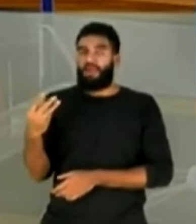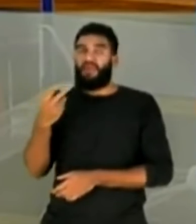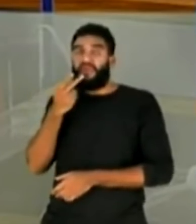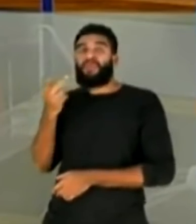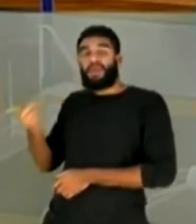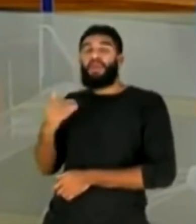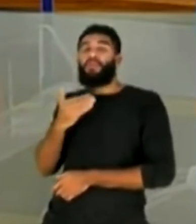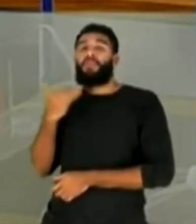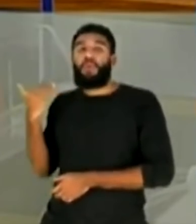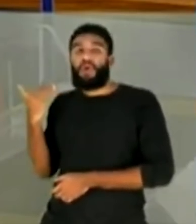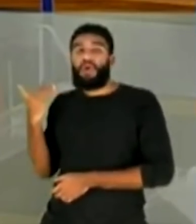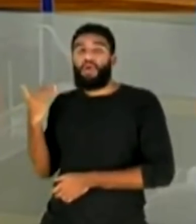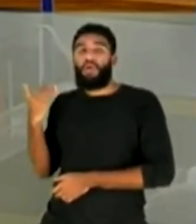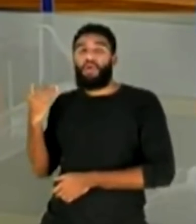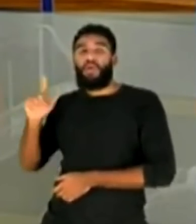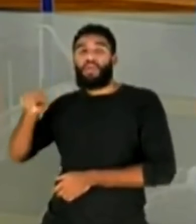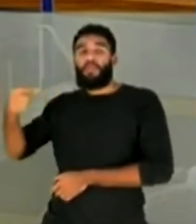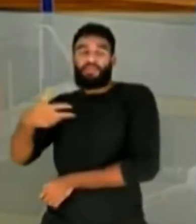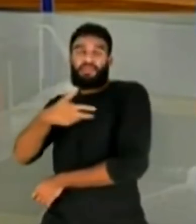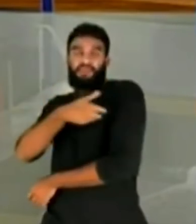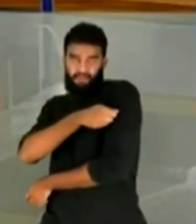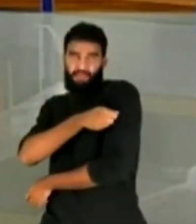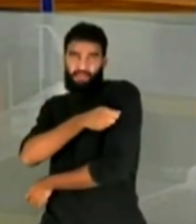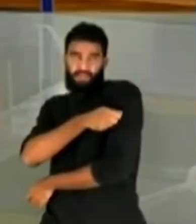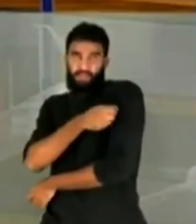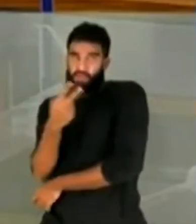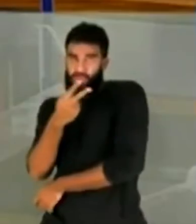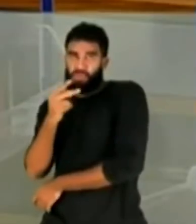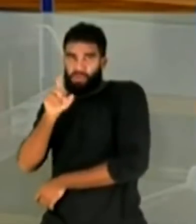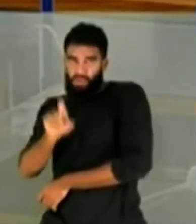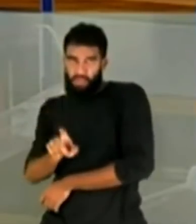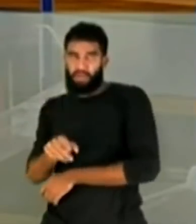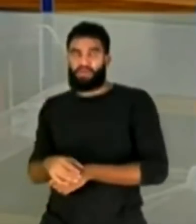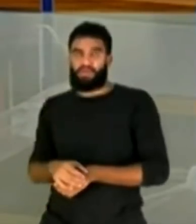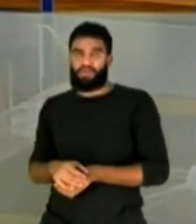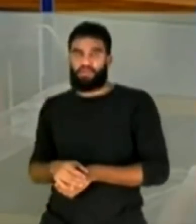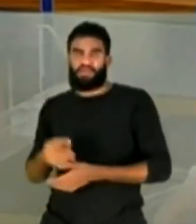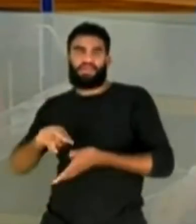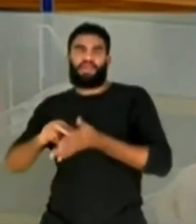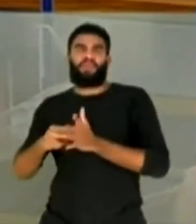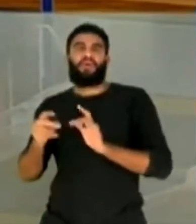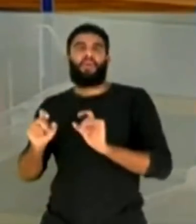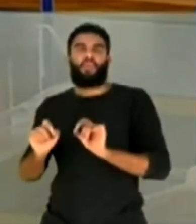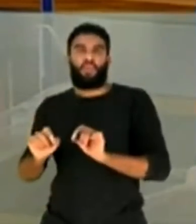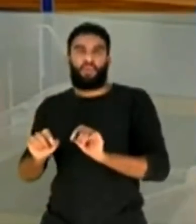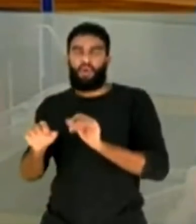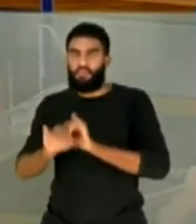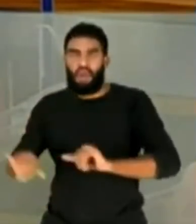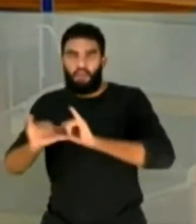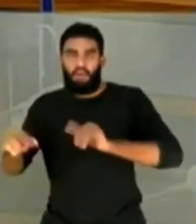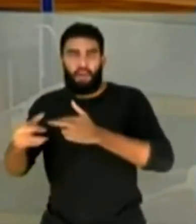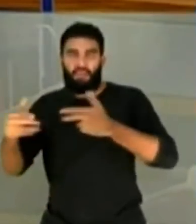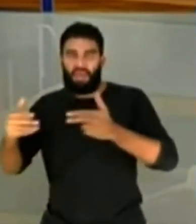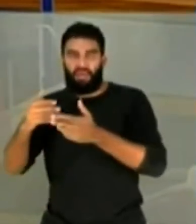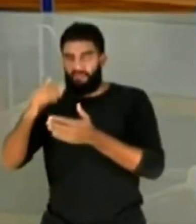morreu aos 83 anos depois de ter se vacinado pela segunda vez, ou seja, campanha clara contra a vacina.